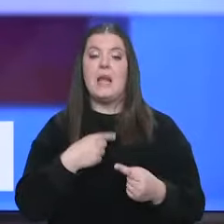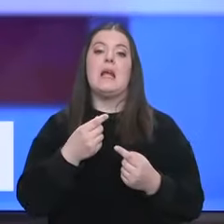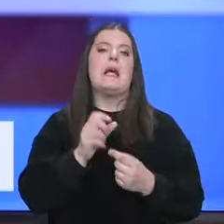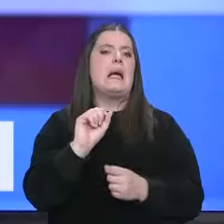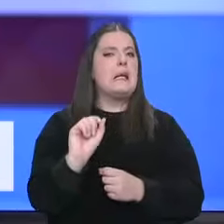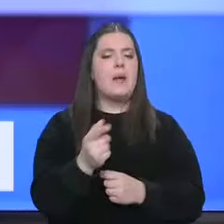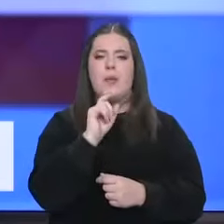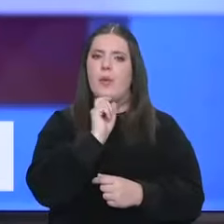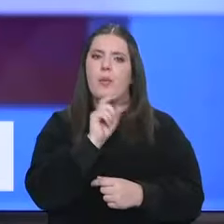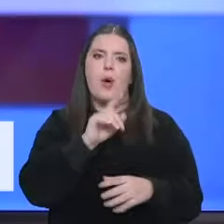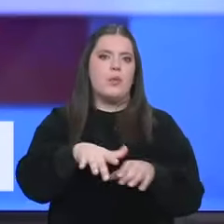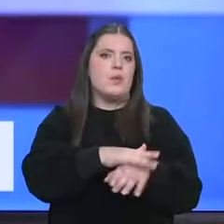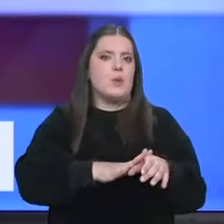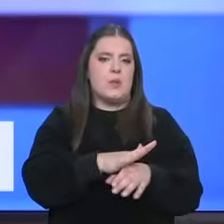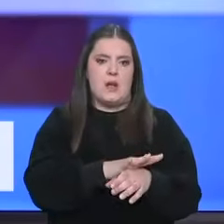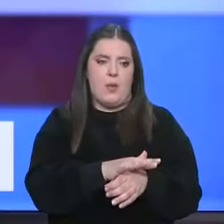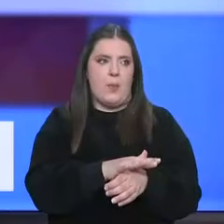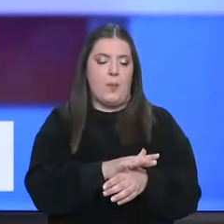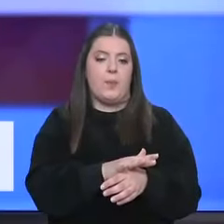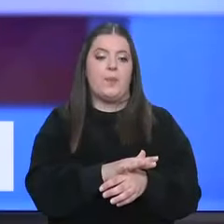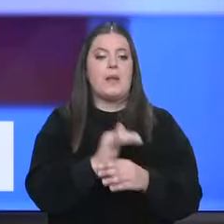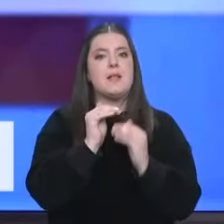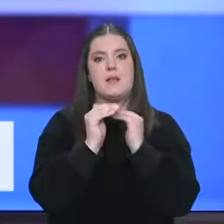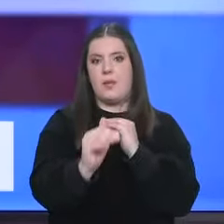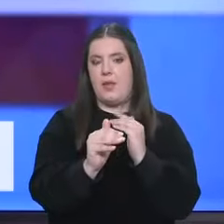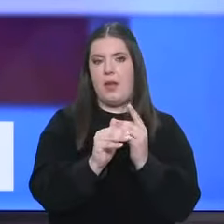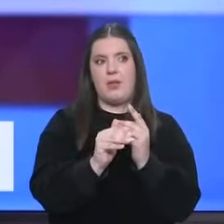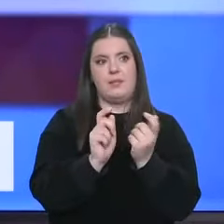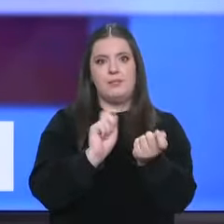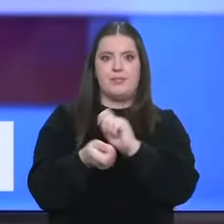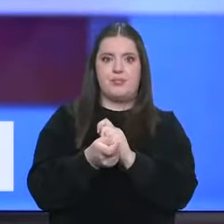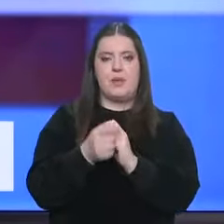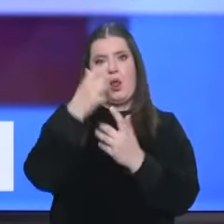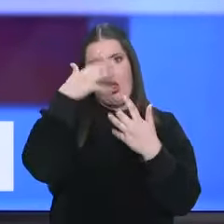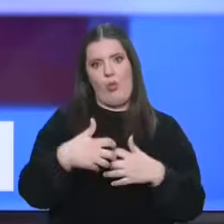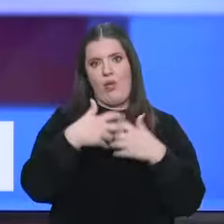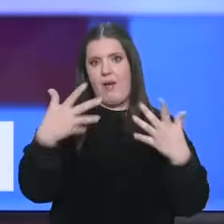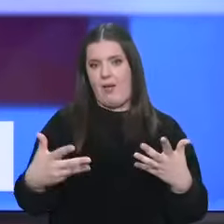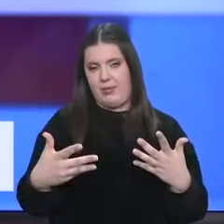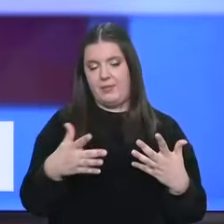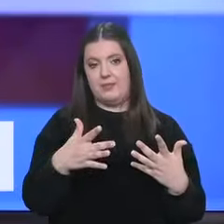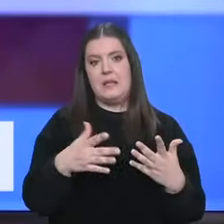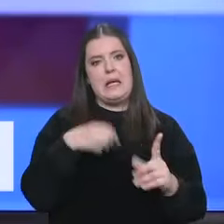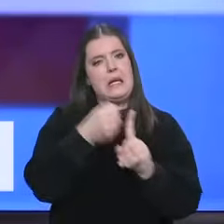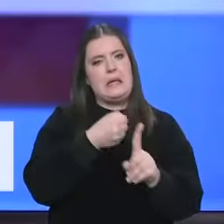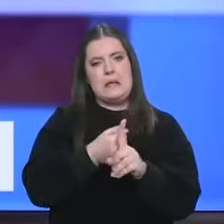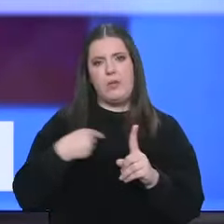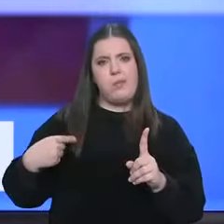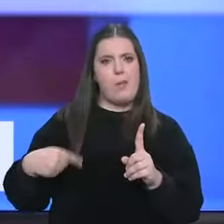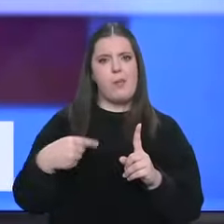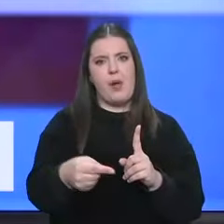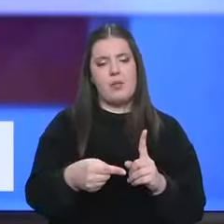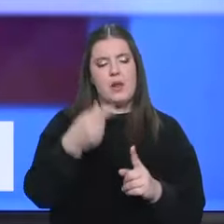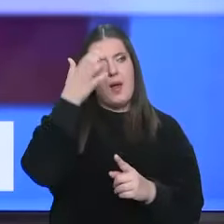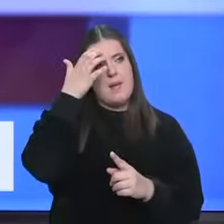rapidamente de uma situação de eh estabilidade passou para uma situação de grande incerteza é uma luta de todos os dias exige cabeça